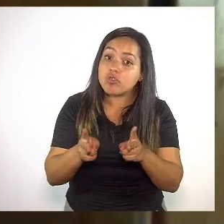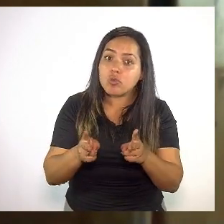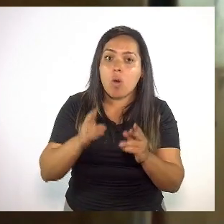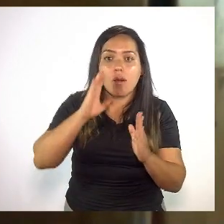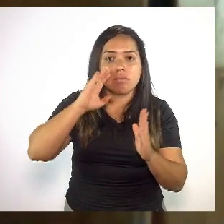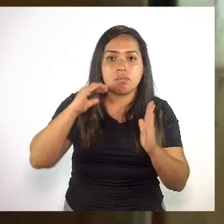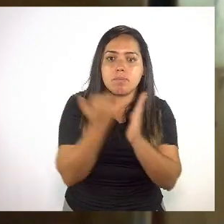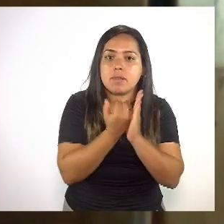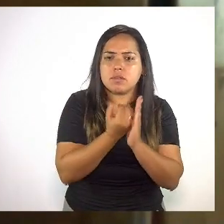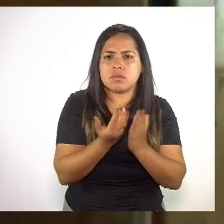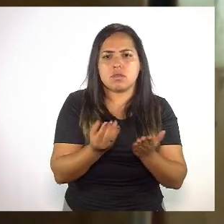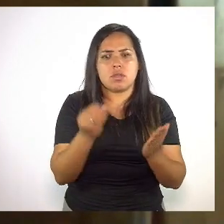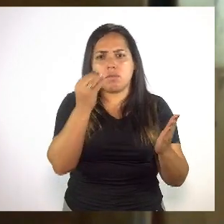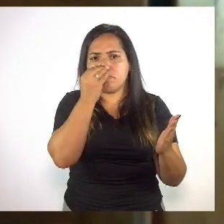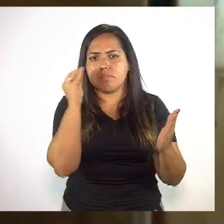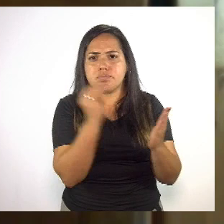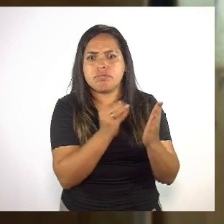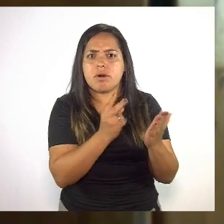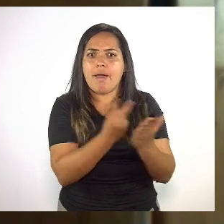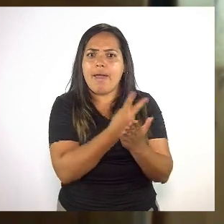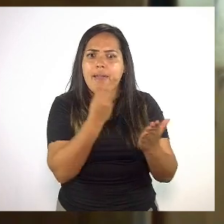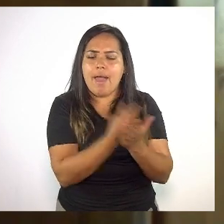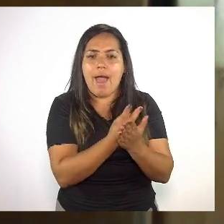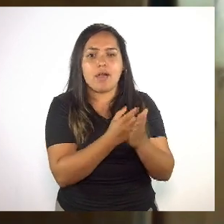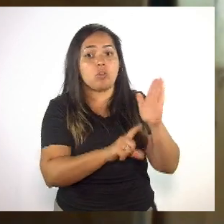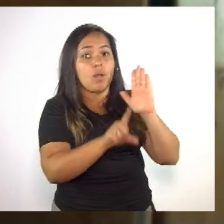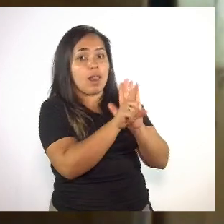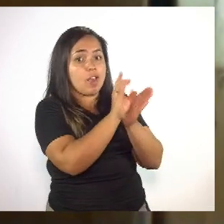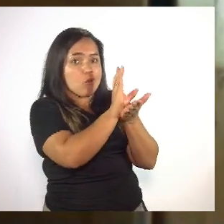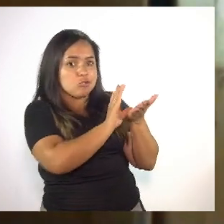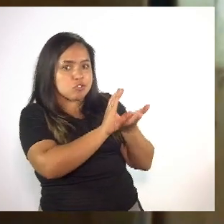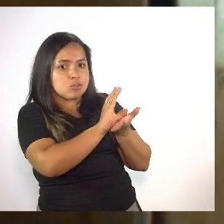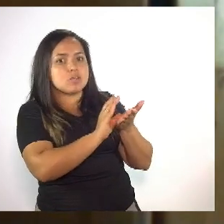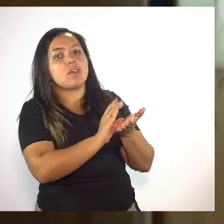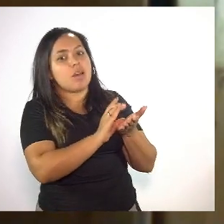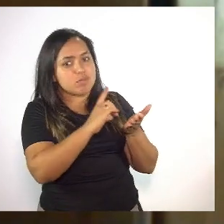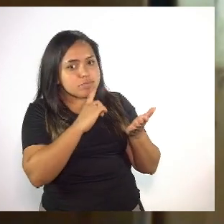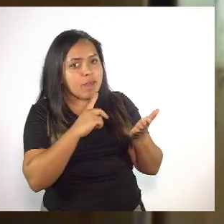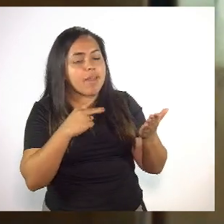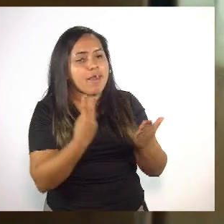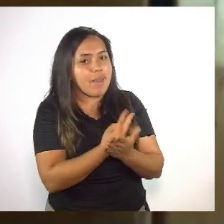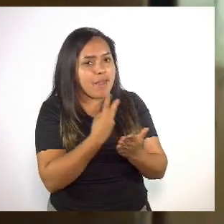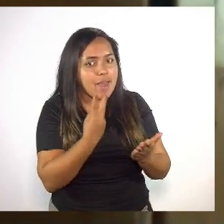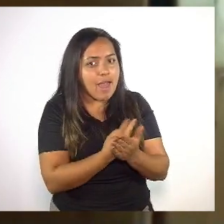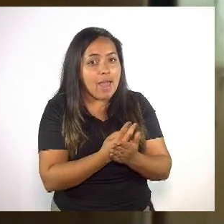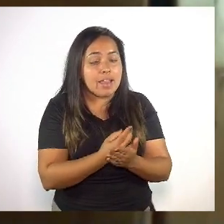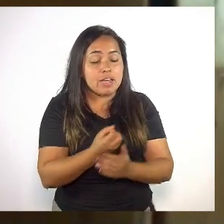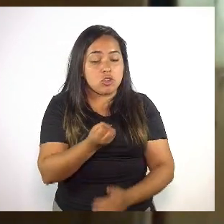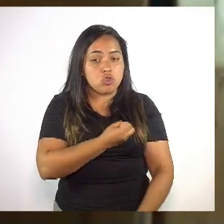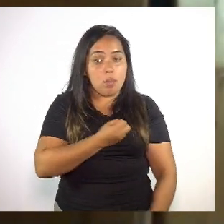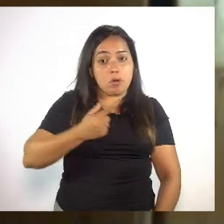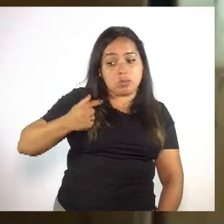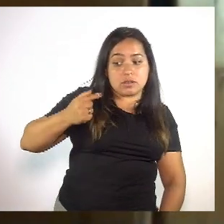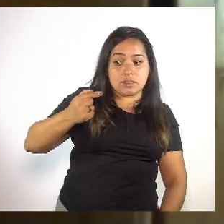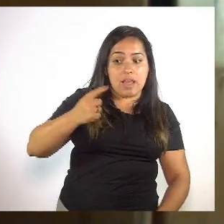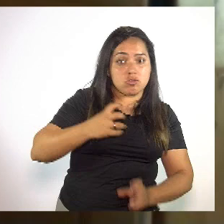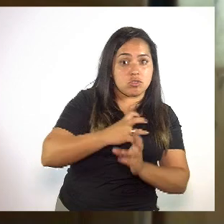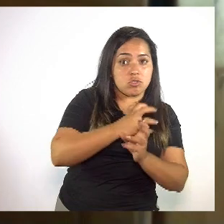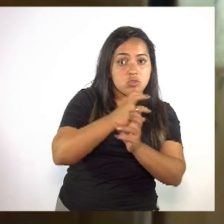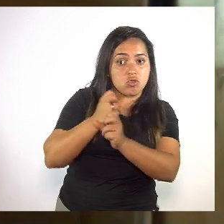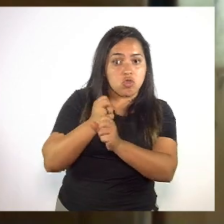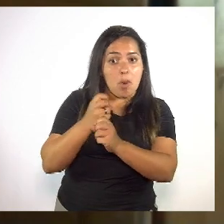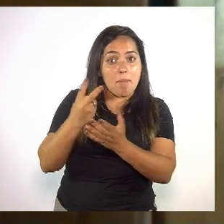descumprir preceitos constitucionais e preceitos infraconstitucionais nas 7 irregularidades